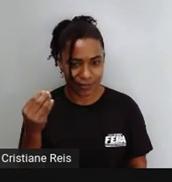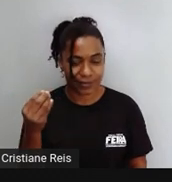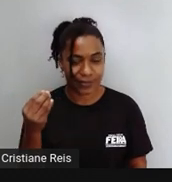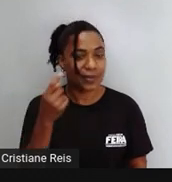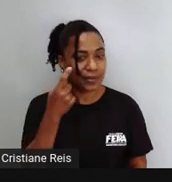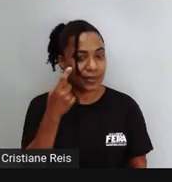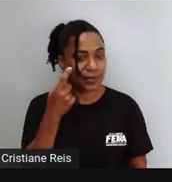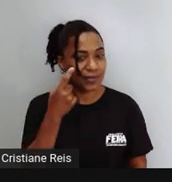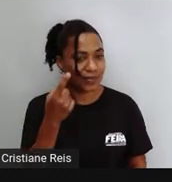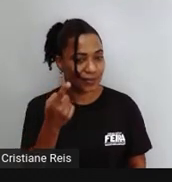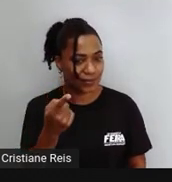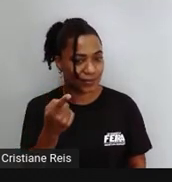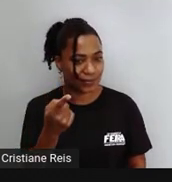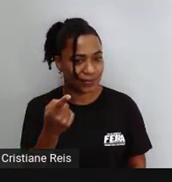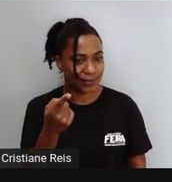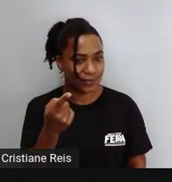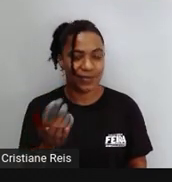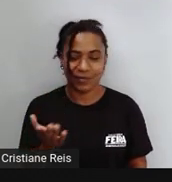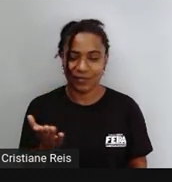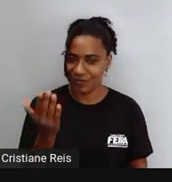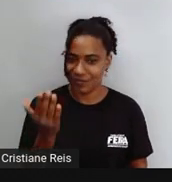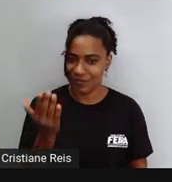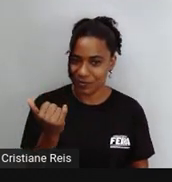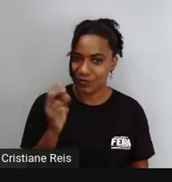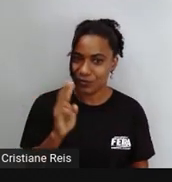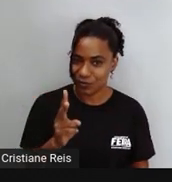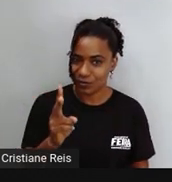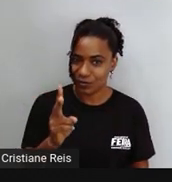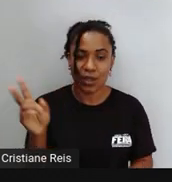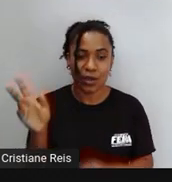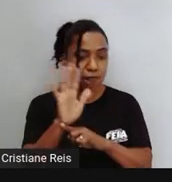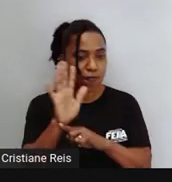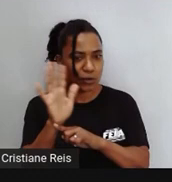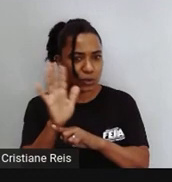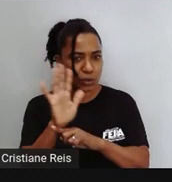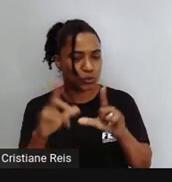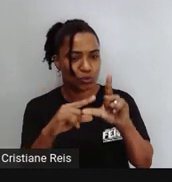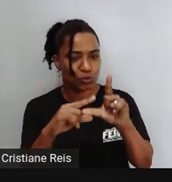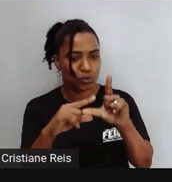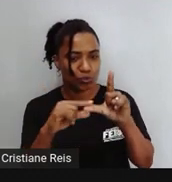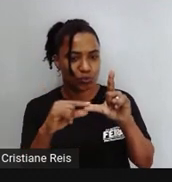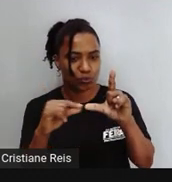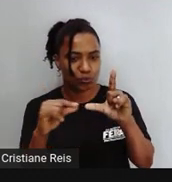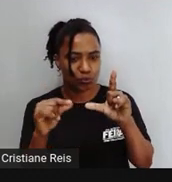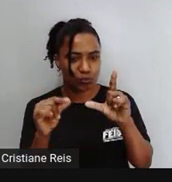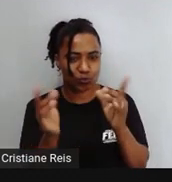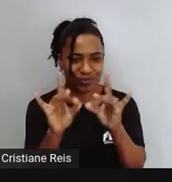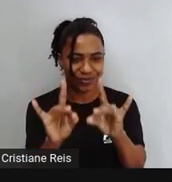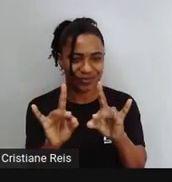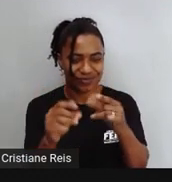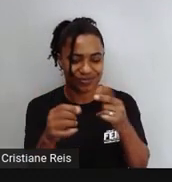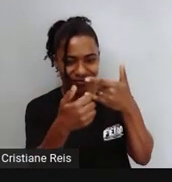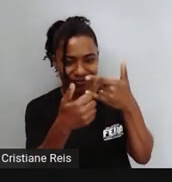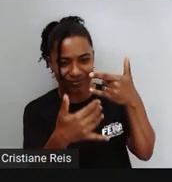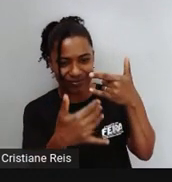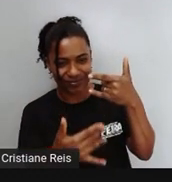1004. Ok, students? Let's go! O vídeo está disponível lá no YouTube para que você possa praticar um pouco